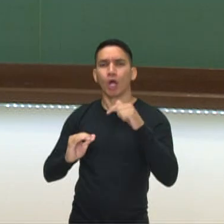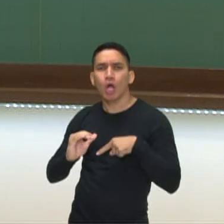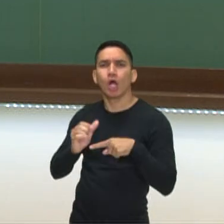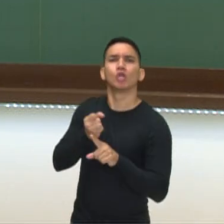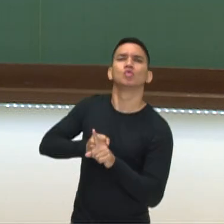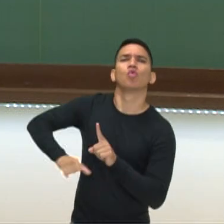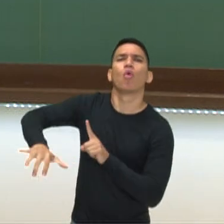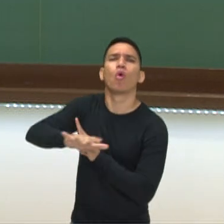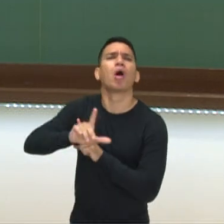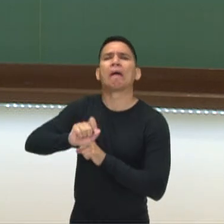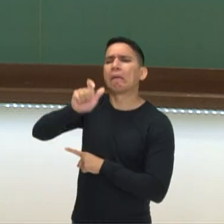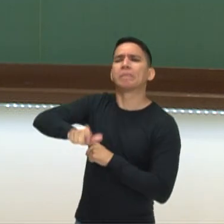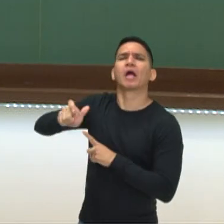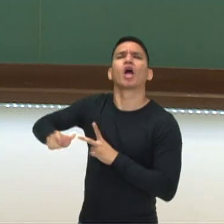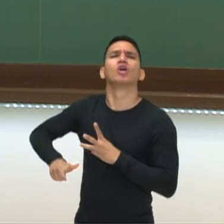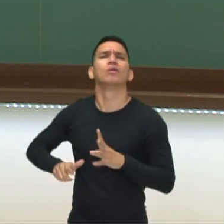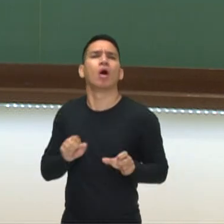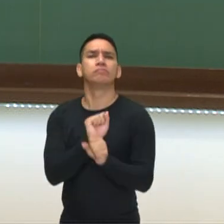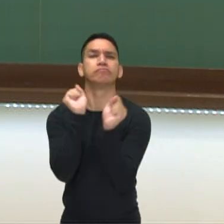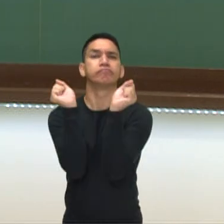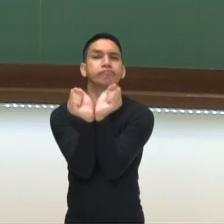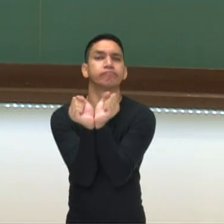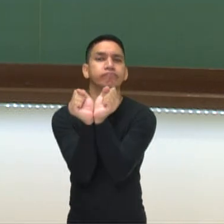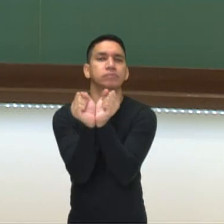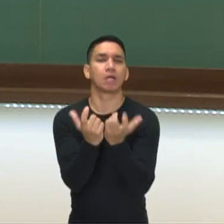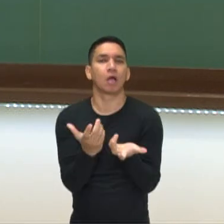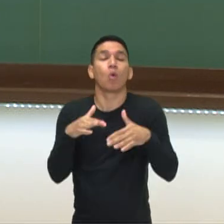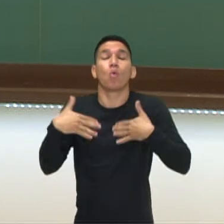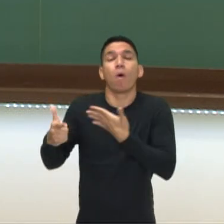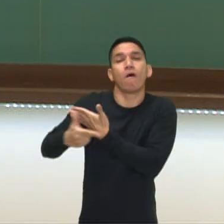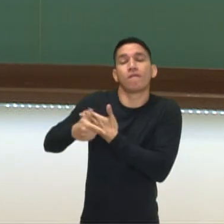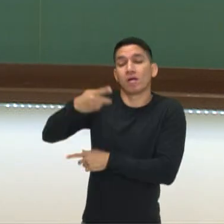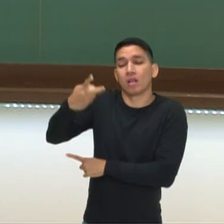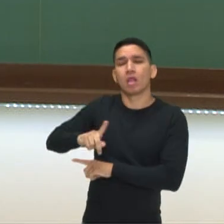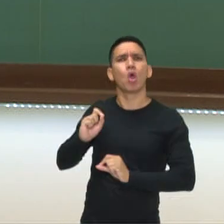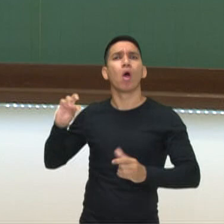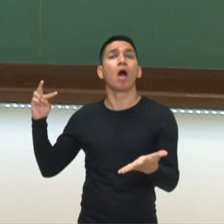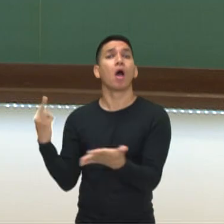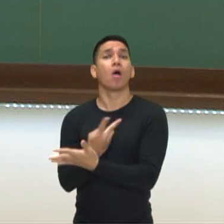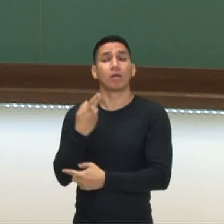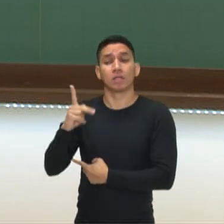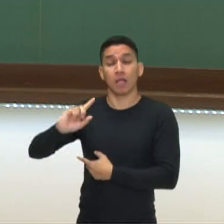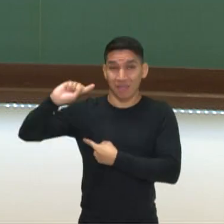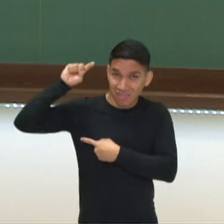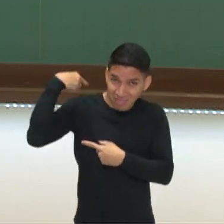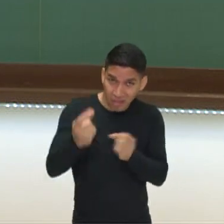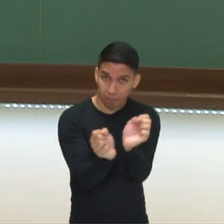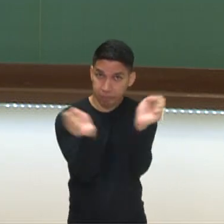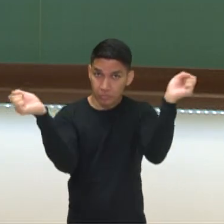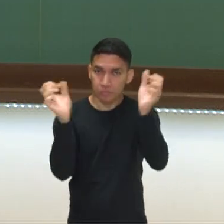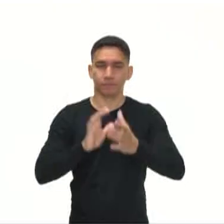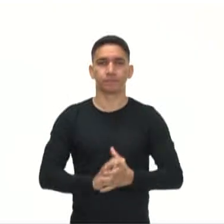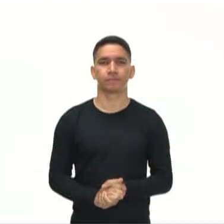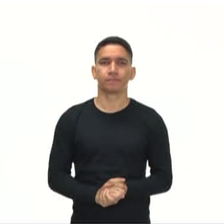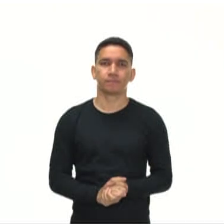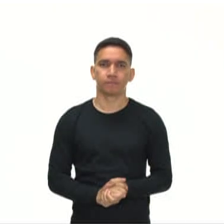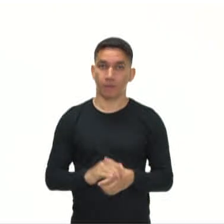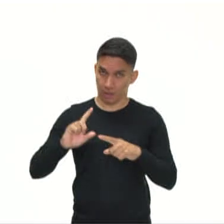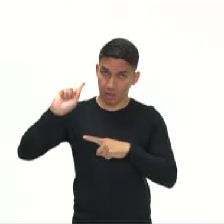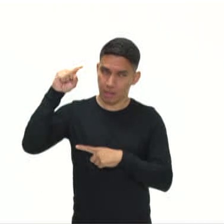entender quem eram esses escravizados, vamos entender qual era o papel deles e o que acontece com eles no pós-abolição,